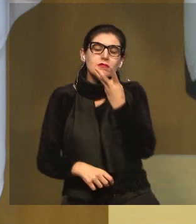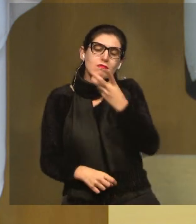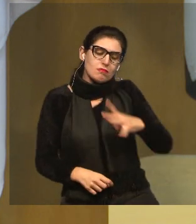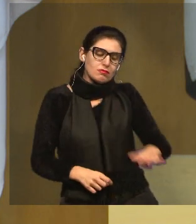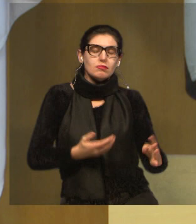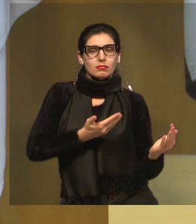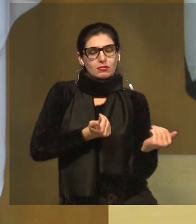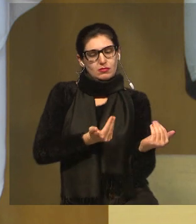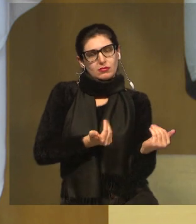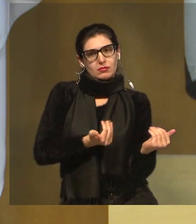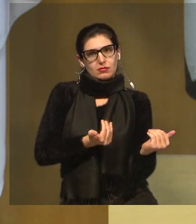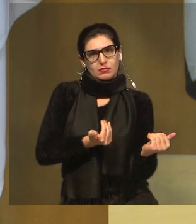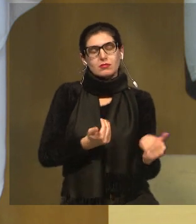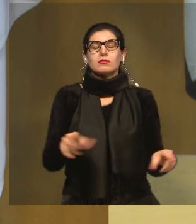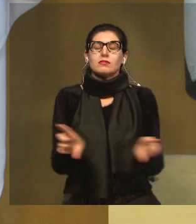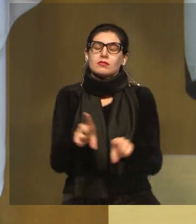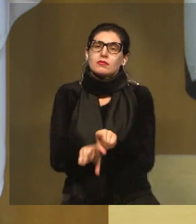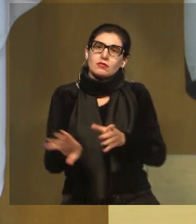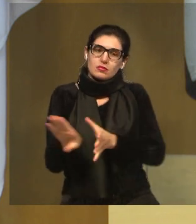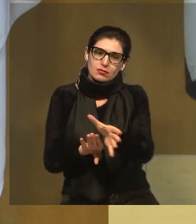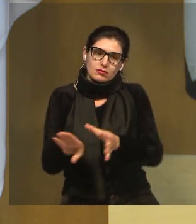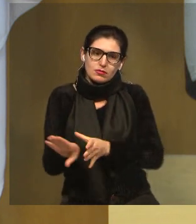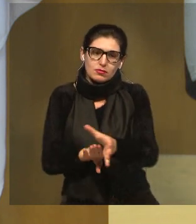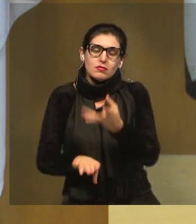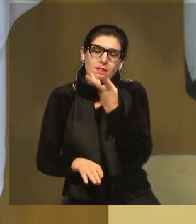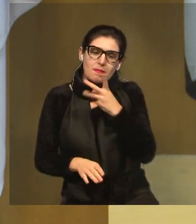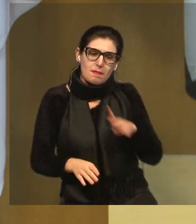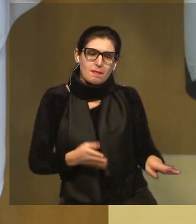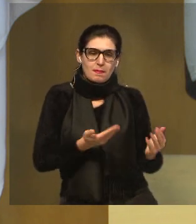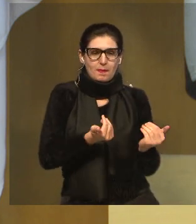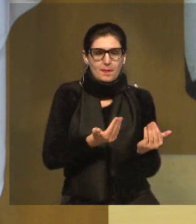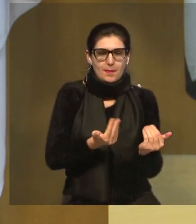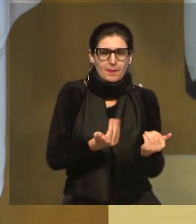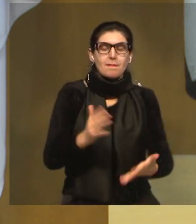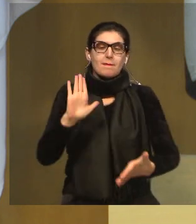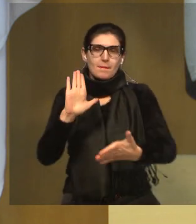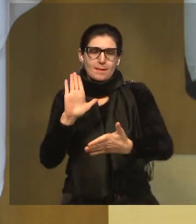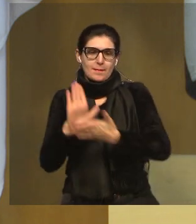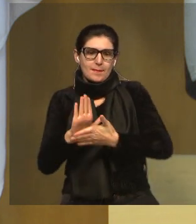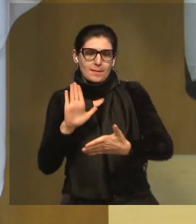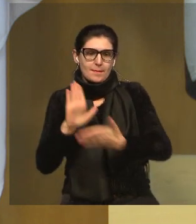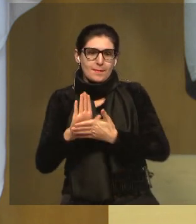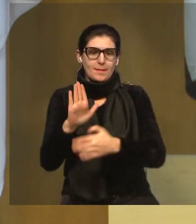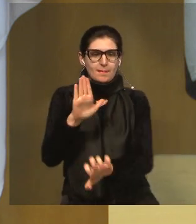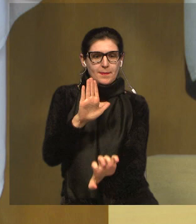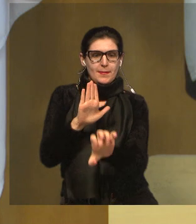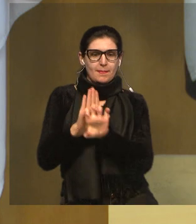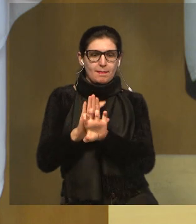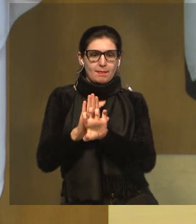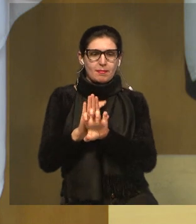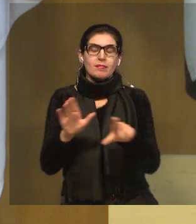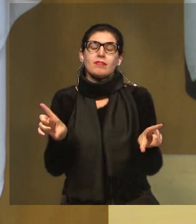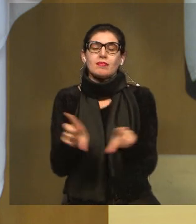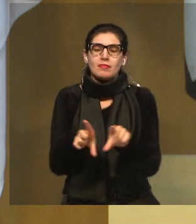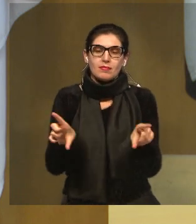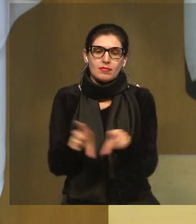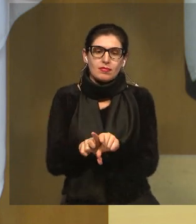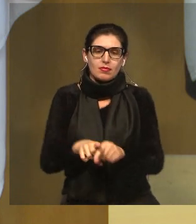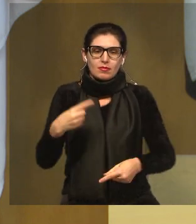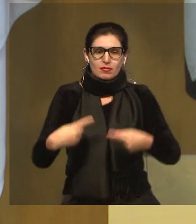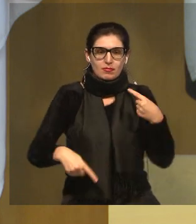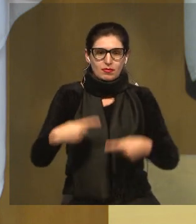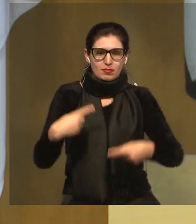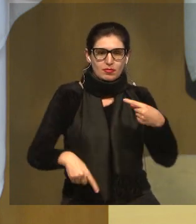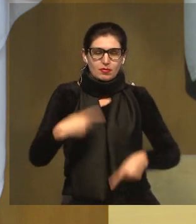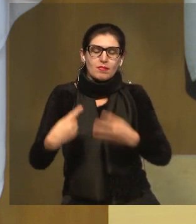do Adolescente e do Conselho Tutelar, para debater as propostas do ECA e as políticas públicas voltadas para